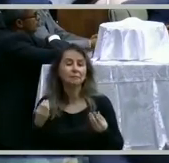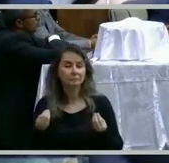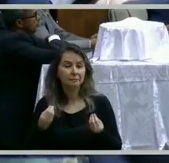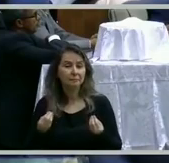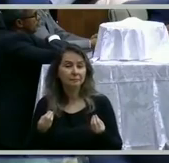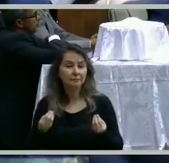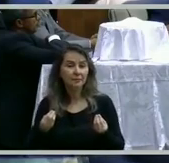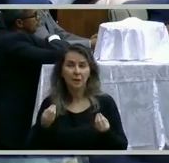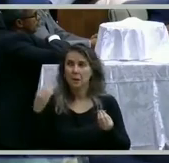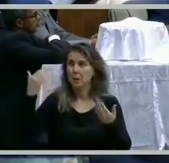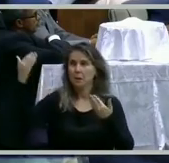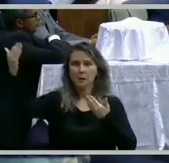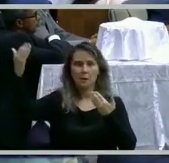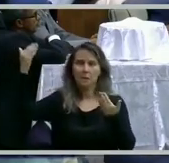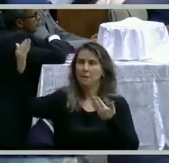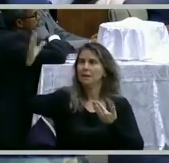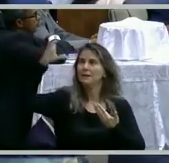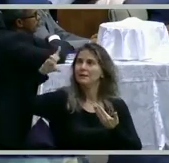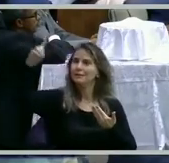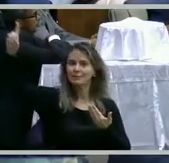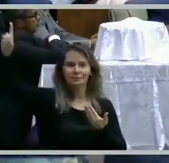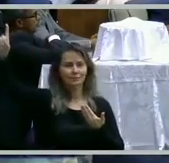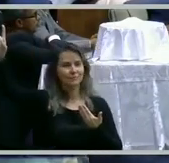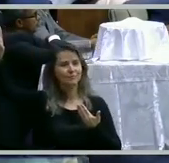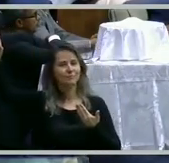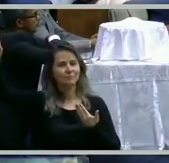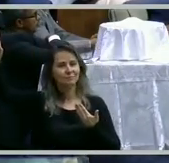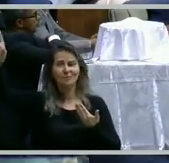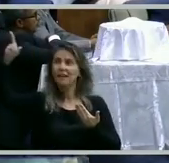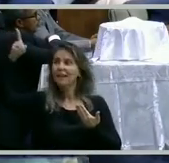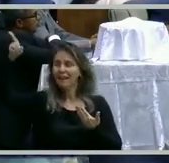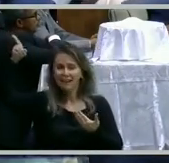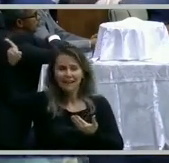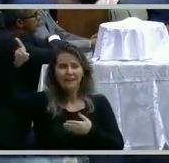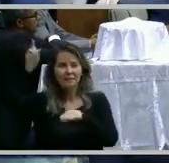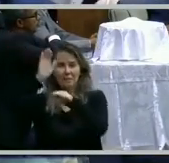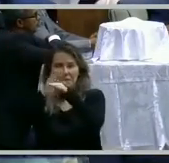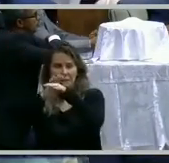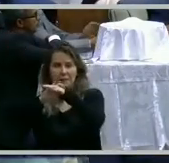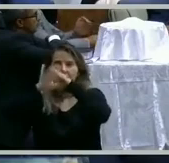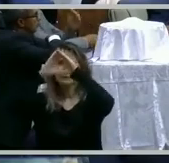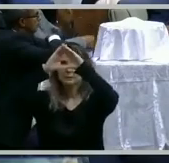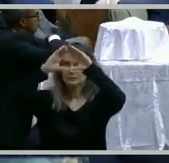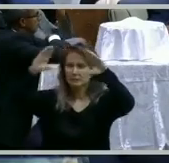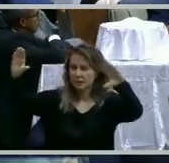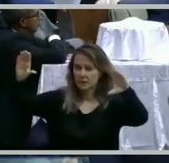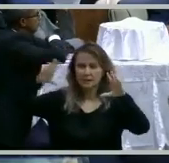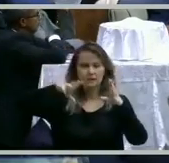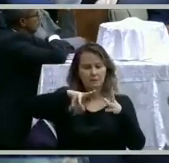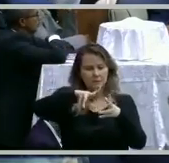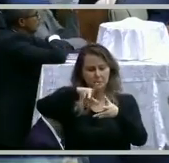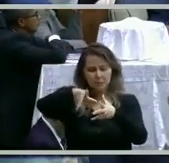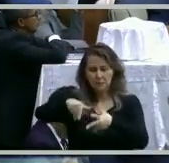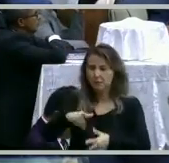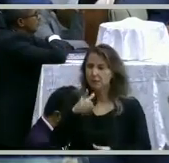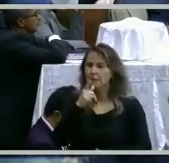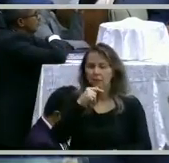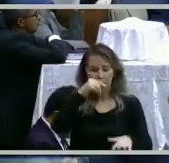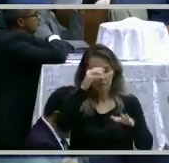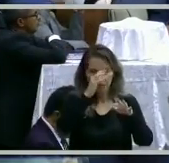coisas diante de Deus? Não é nada. Ele fez o céu, ele fez a terra, ele fez o mar, ele fez o espaço